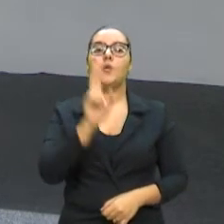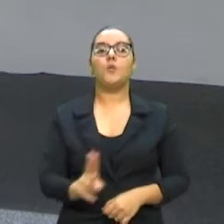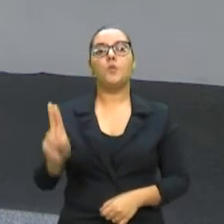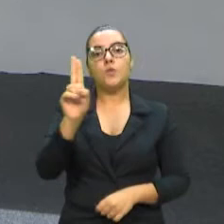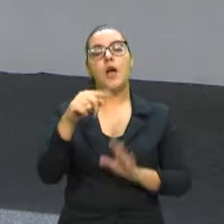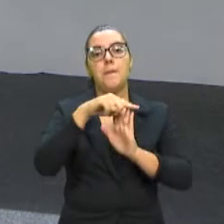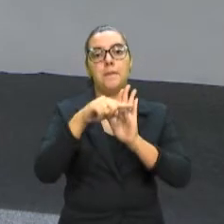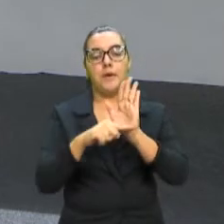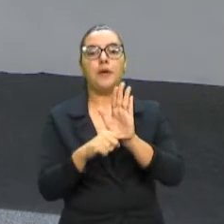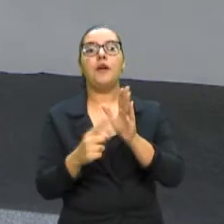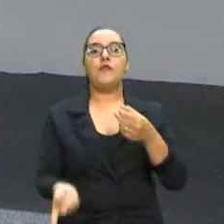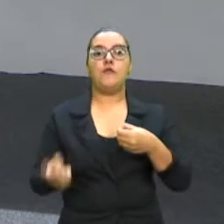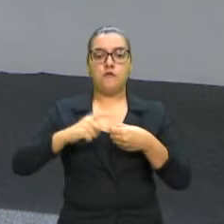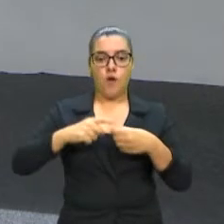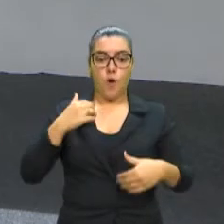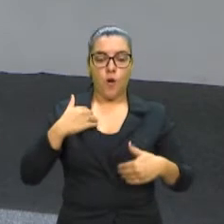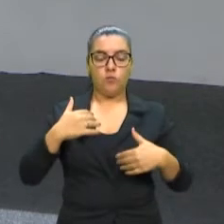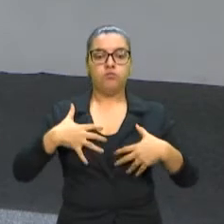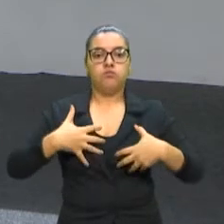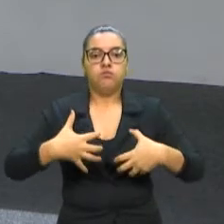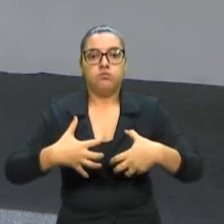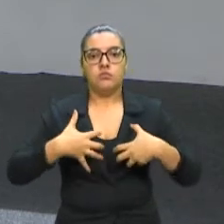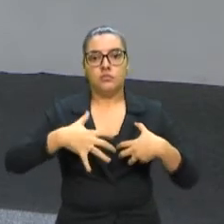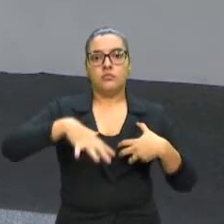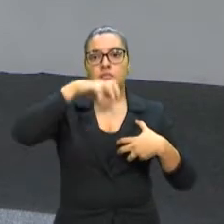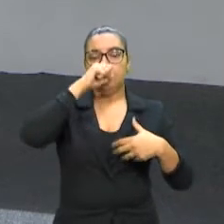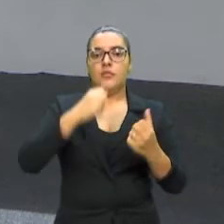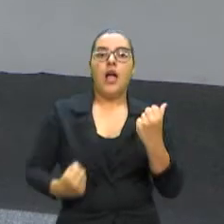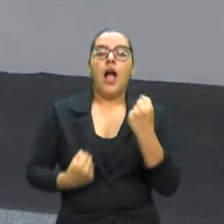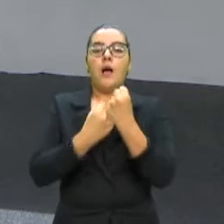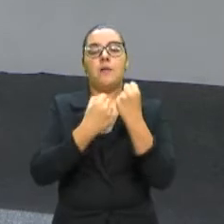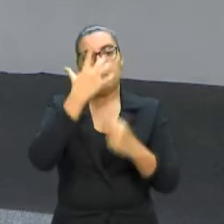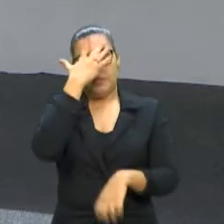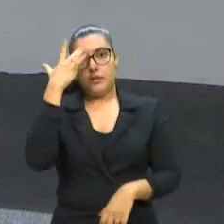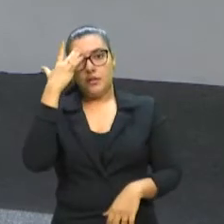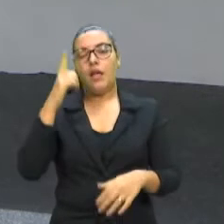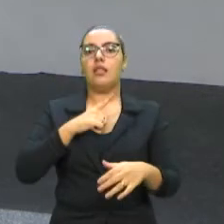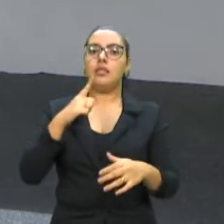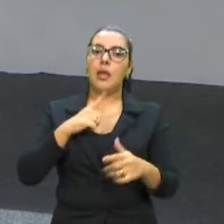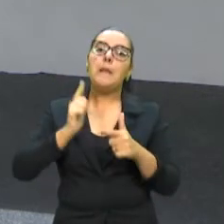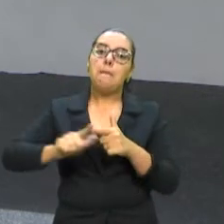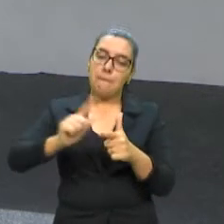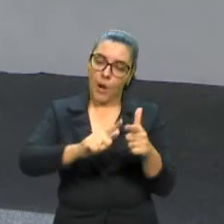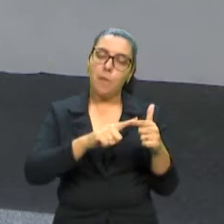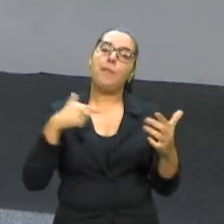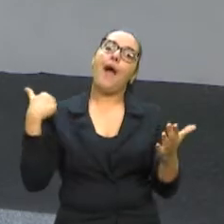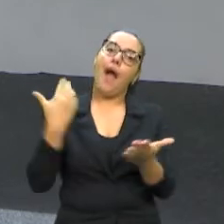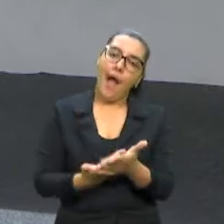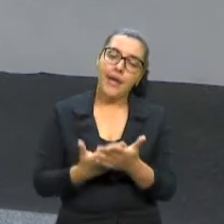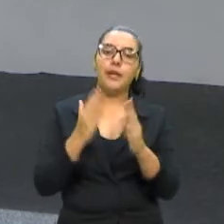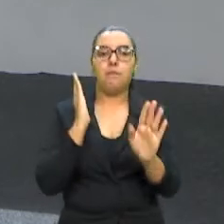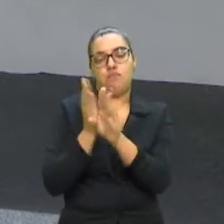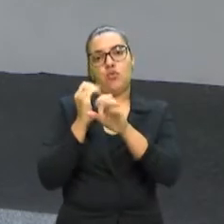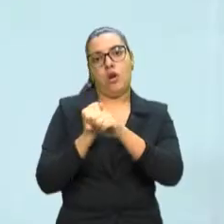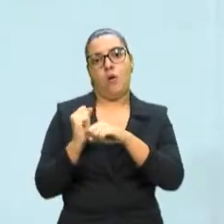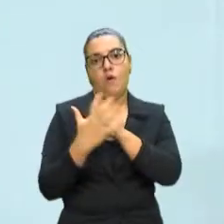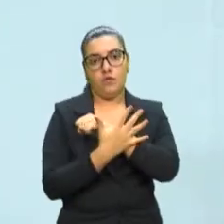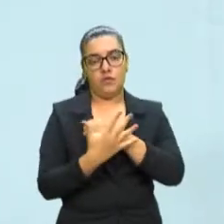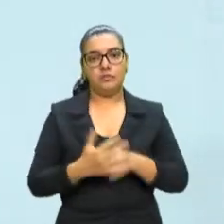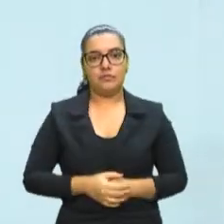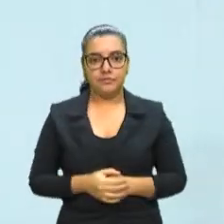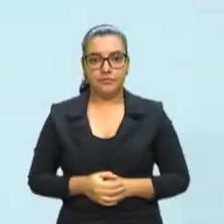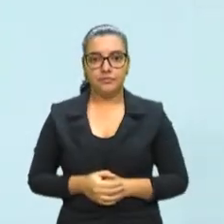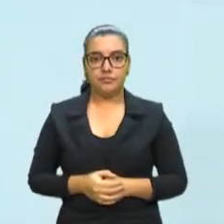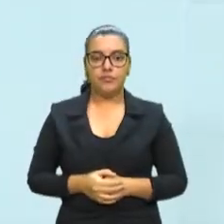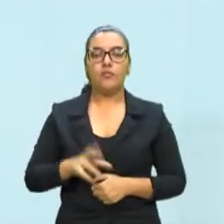de reabilitação pulmonar para auxiliar pessoas que enfrentam sequelas deixadas pela Covid-19.